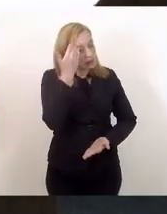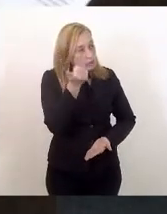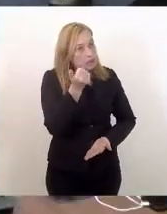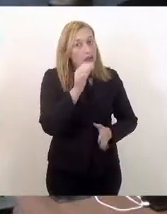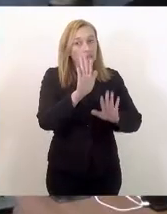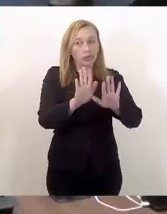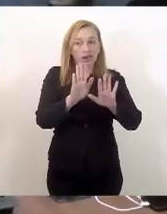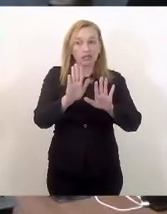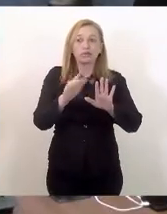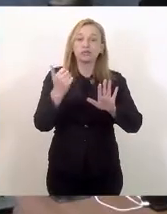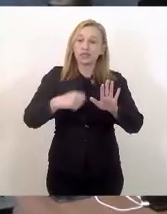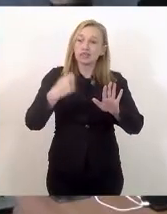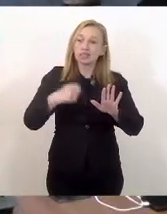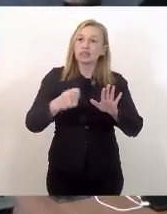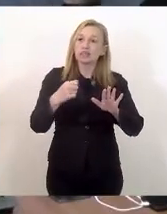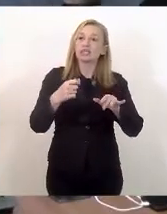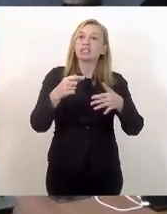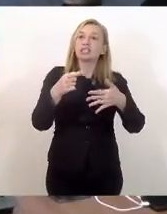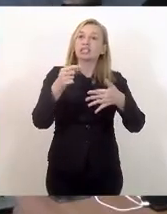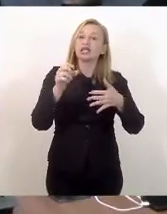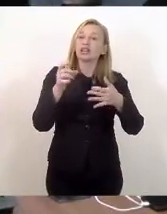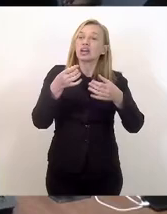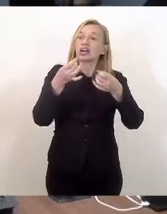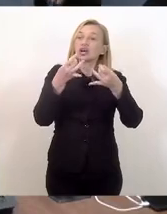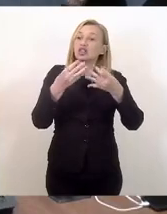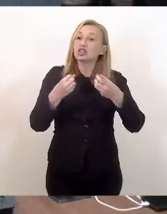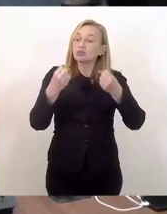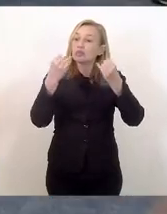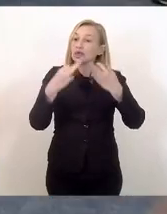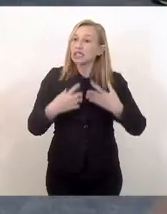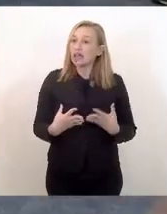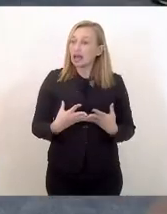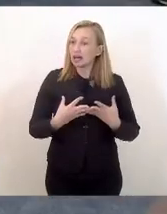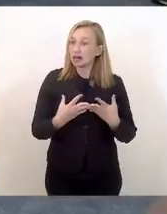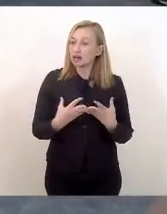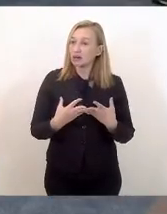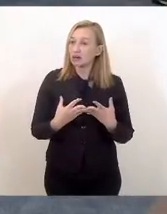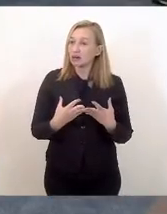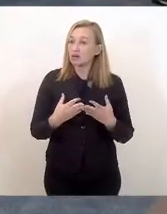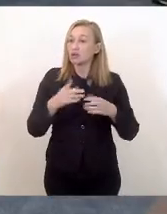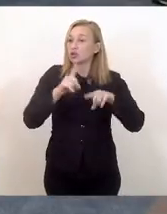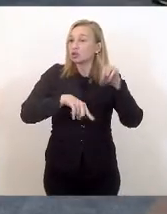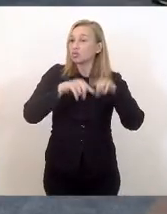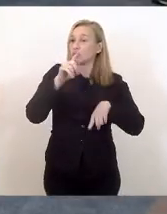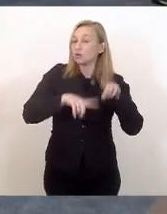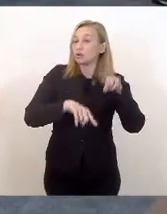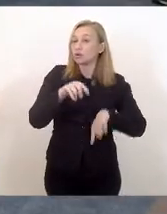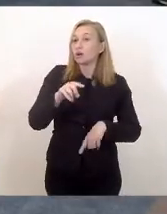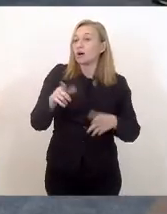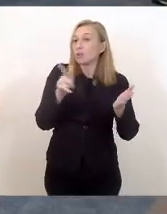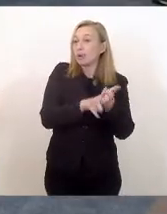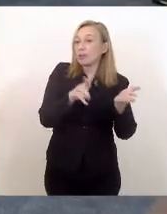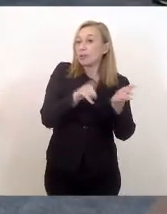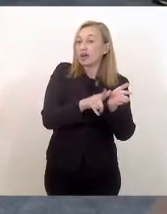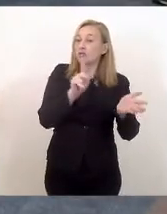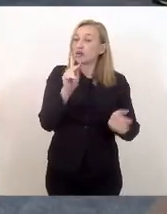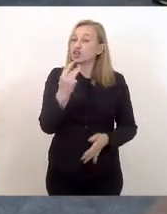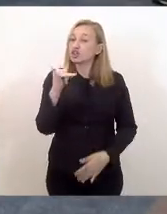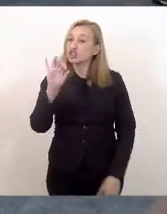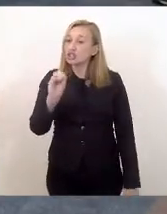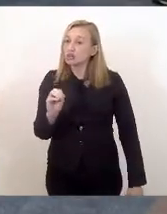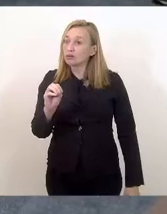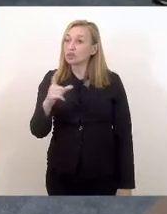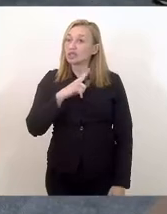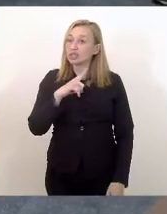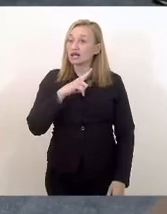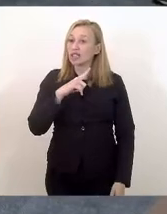que classificar esse produto, porque está muito genérico. Papel higiênico, você tem folha dupla, folha tripla. Convênio e não vai para